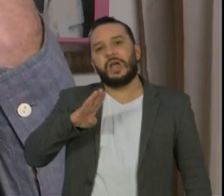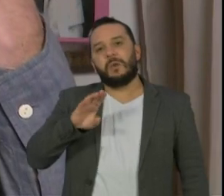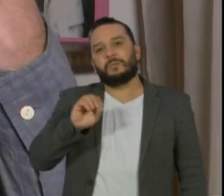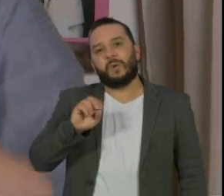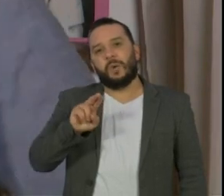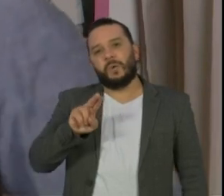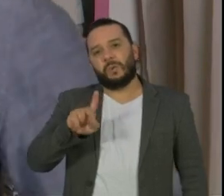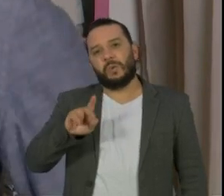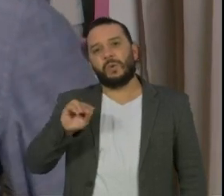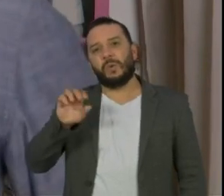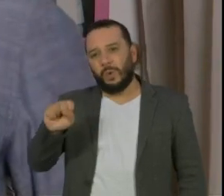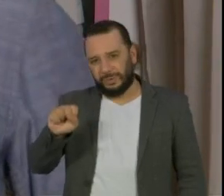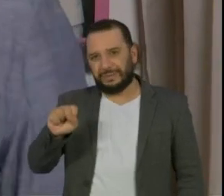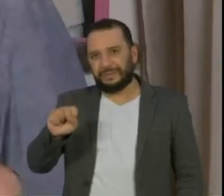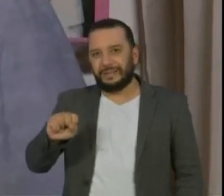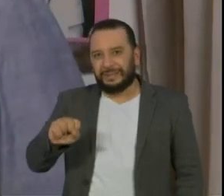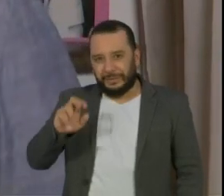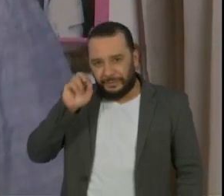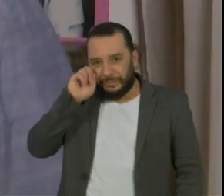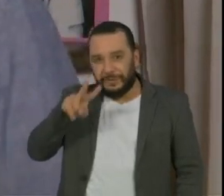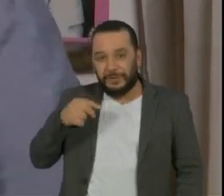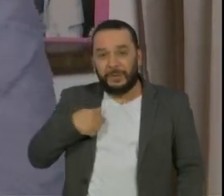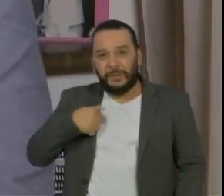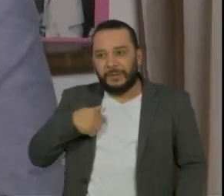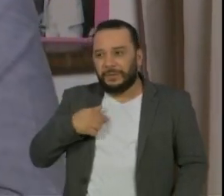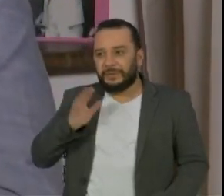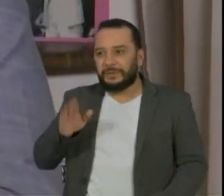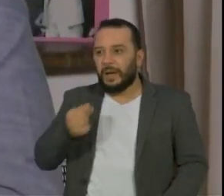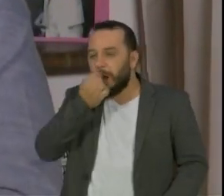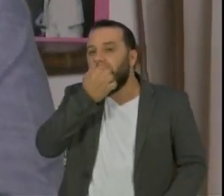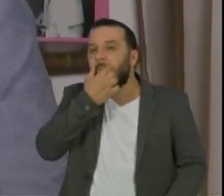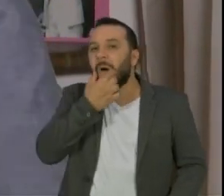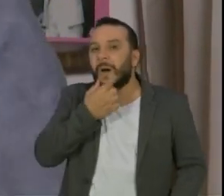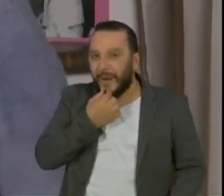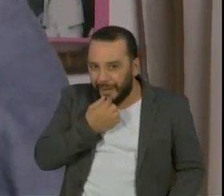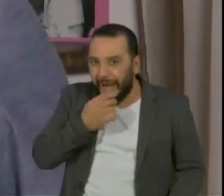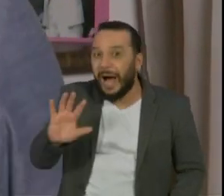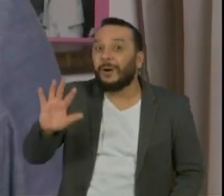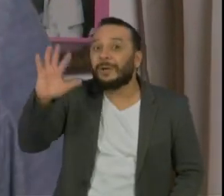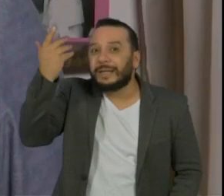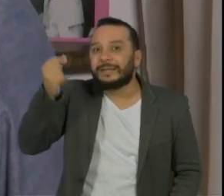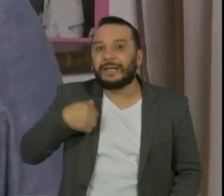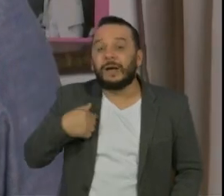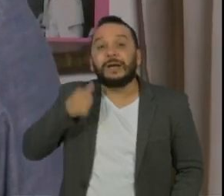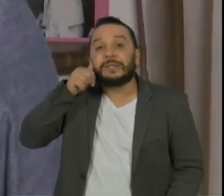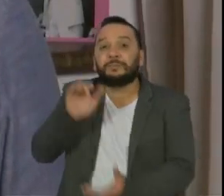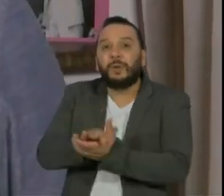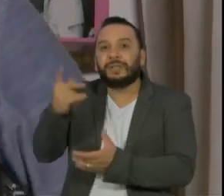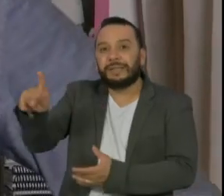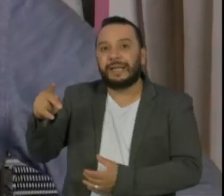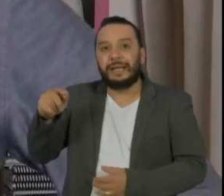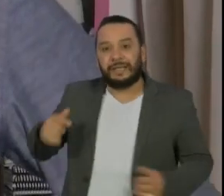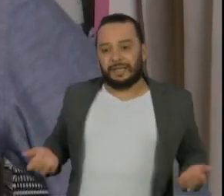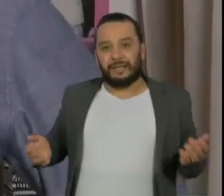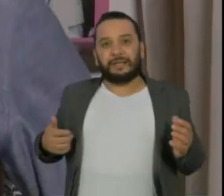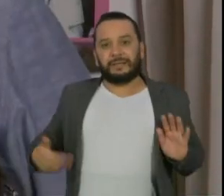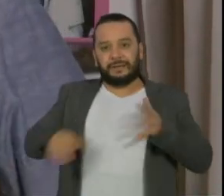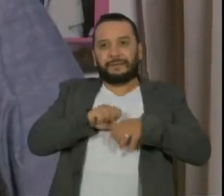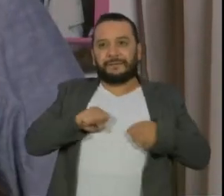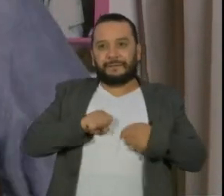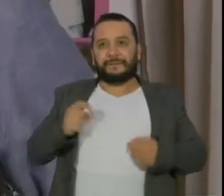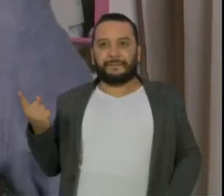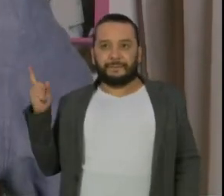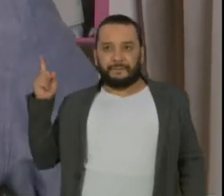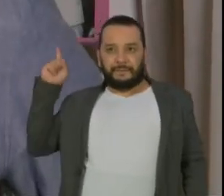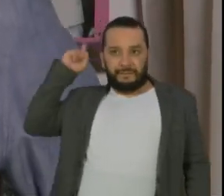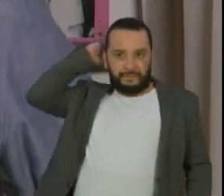Casa com minha esposa passando atrás com a toalha, porque isso aconteceu com ele e o Porchat. Né? O Ciro aparece sempre bravo,